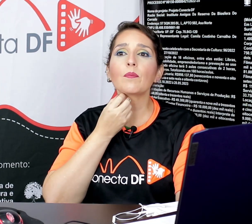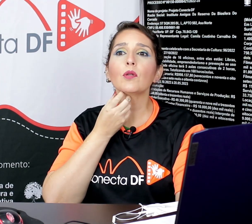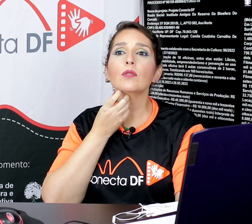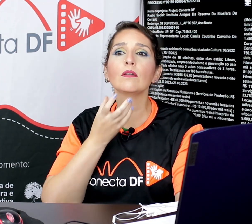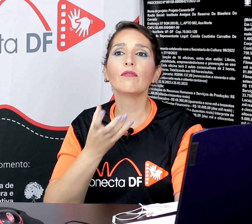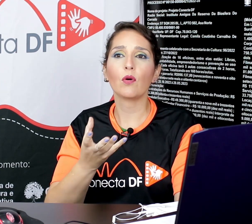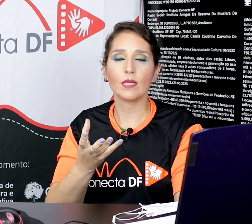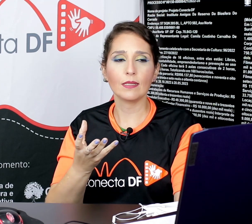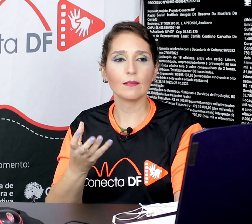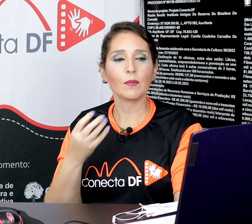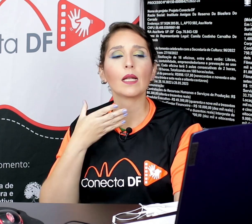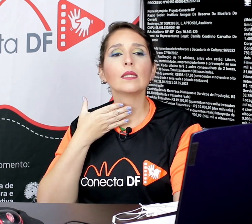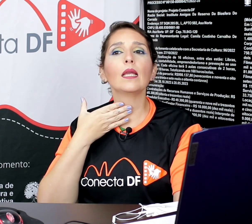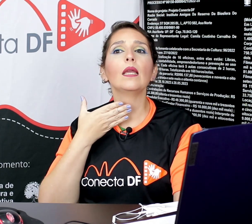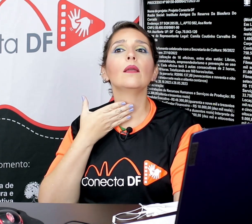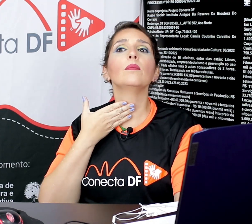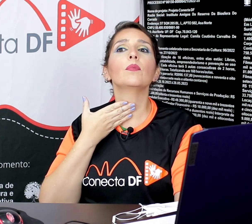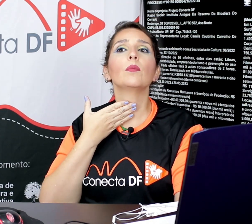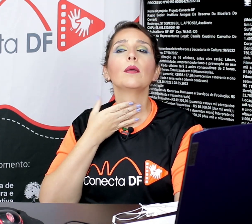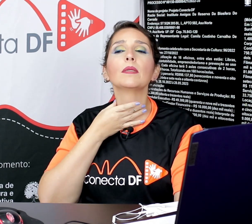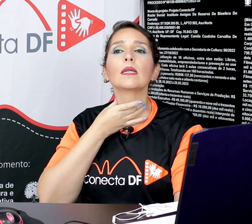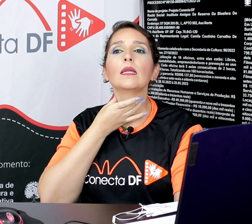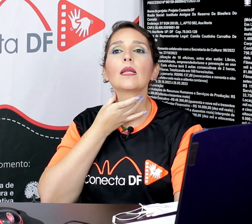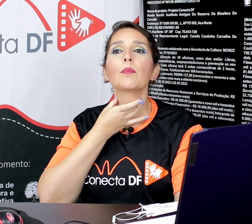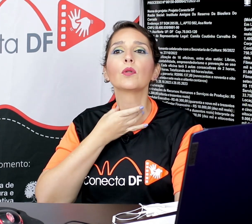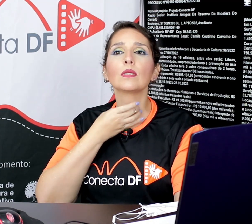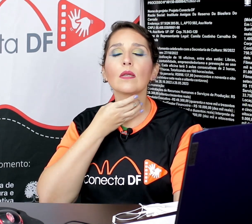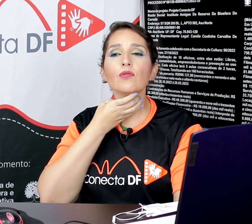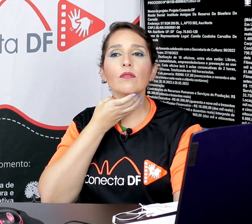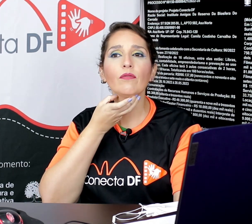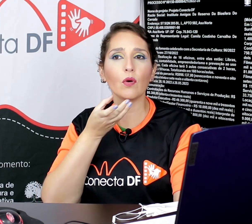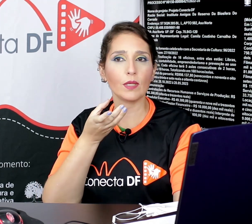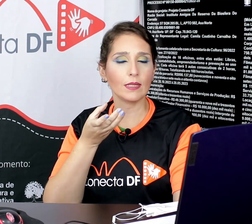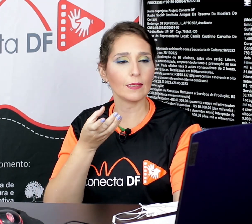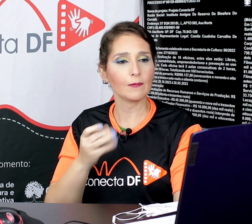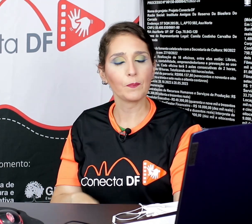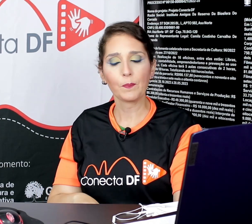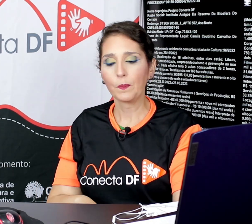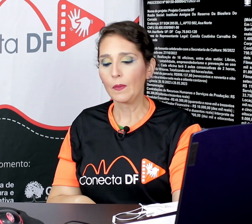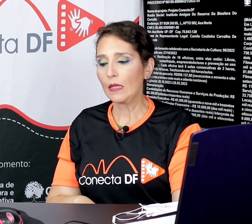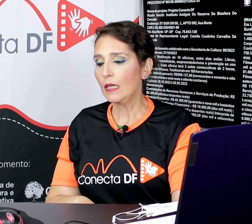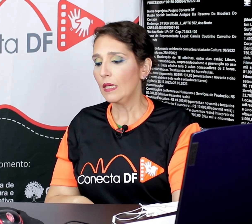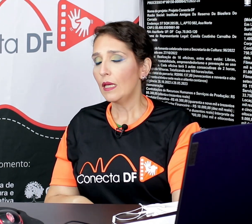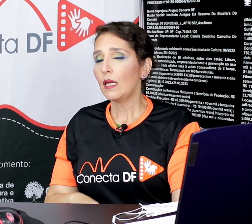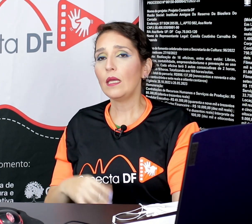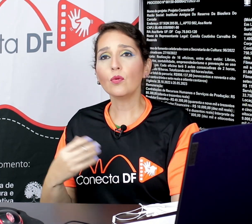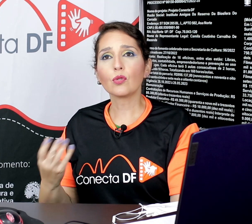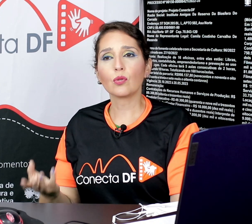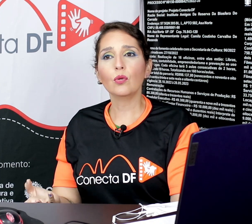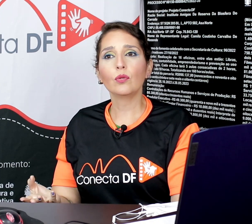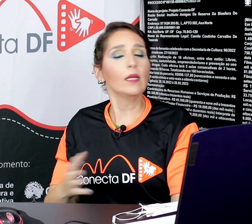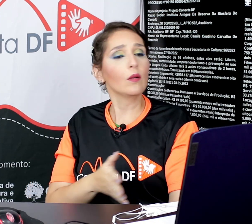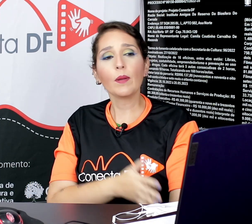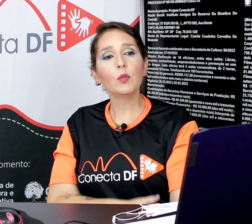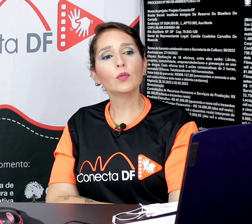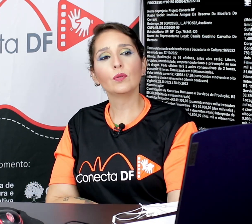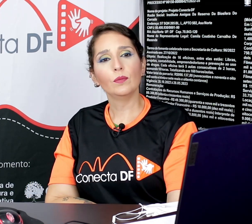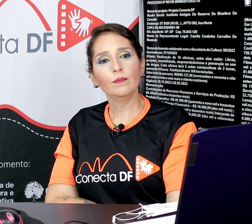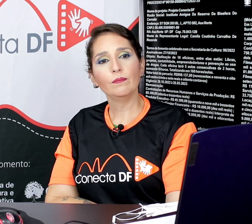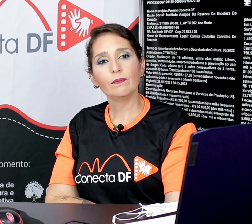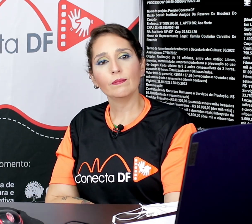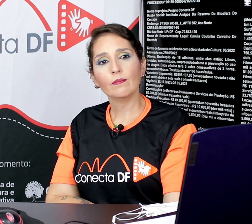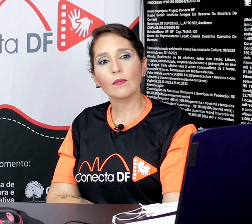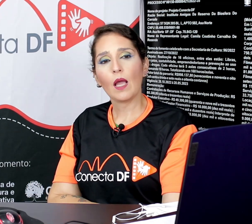consegue produzir voz, ela tem problemas aqui na produção de voz, E um surdo, ele não é